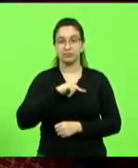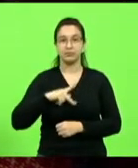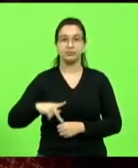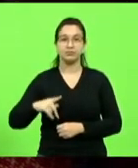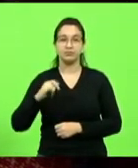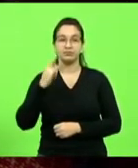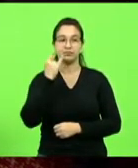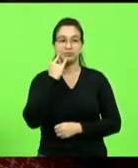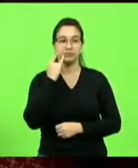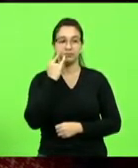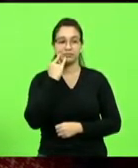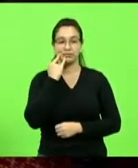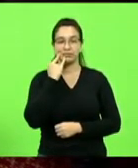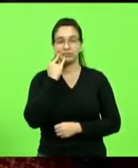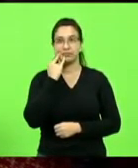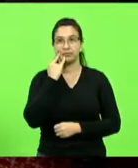Nadal.